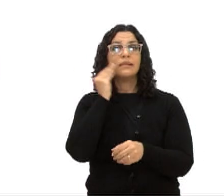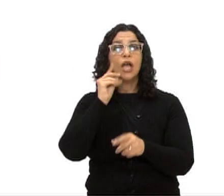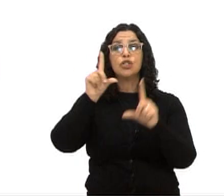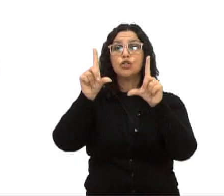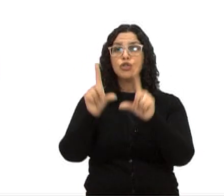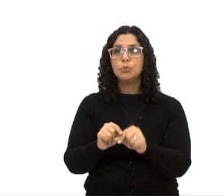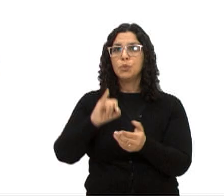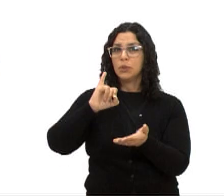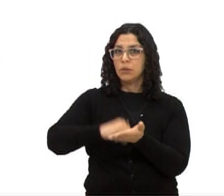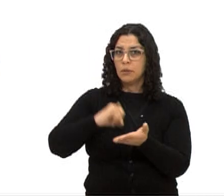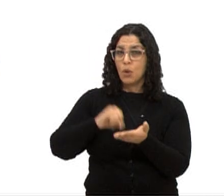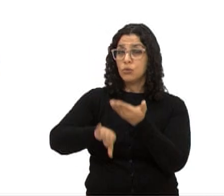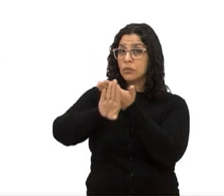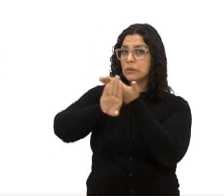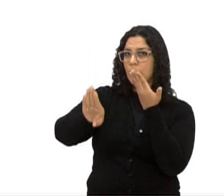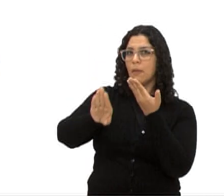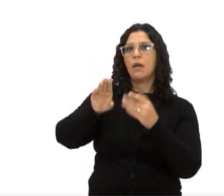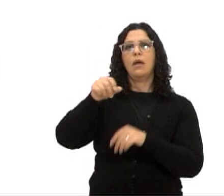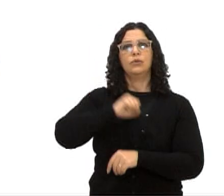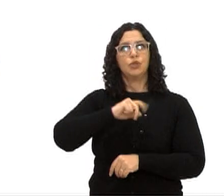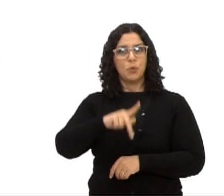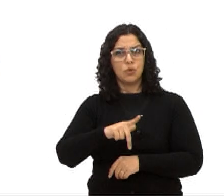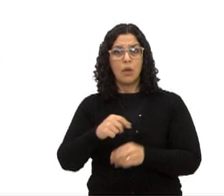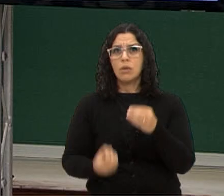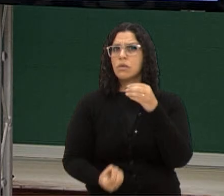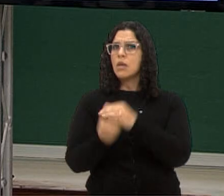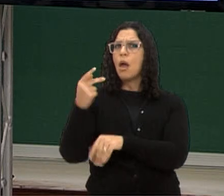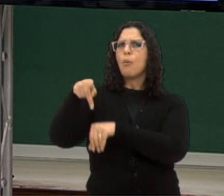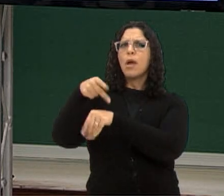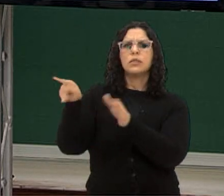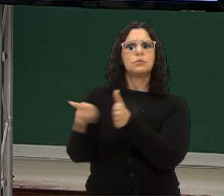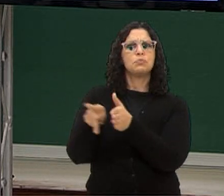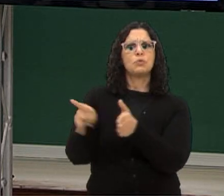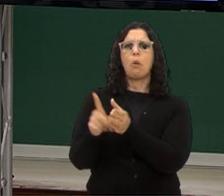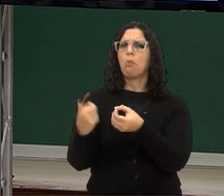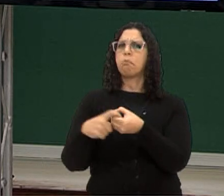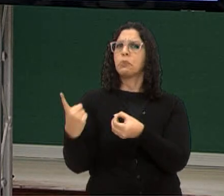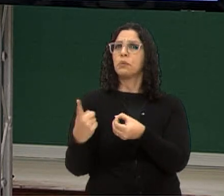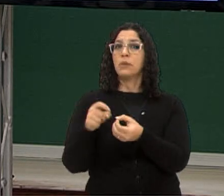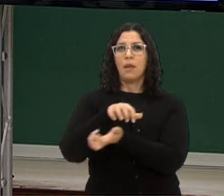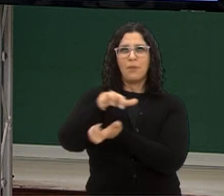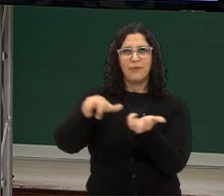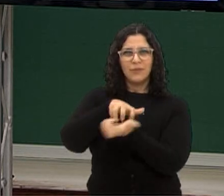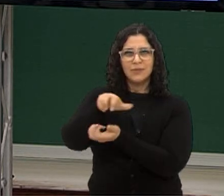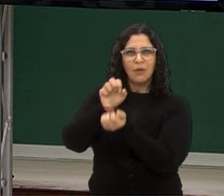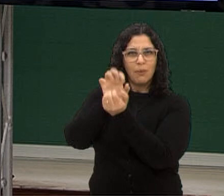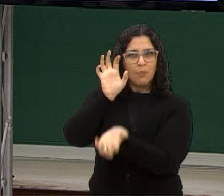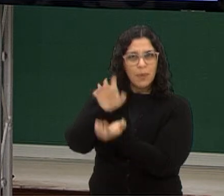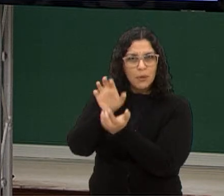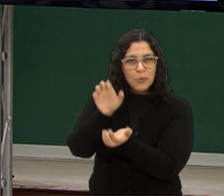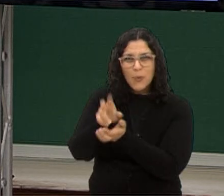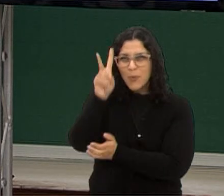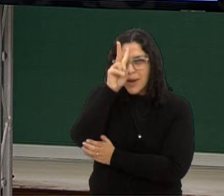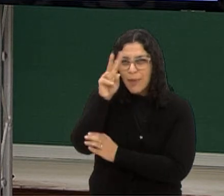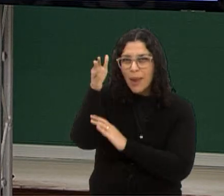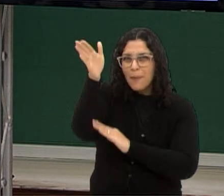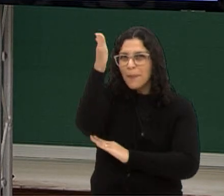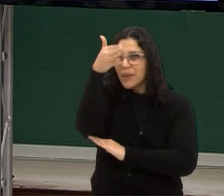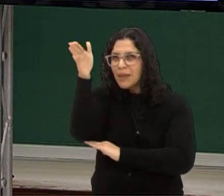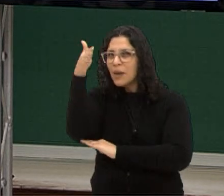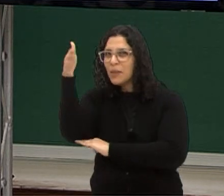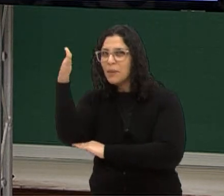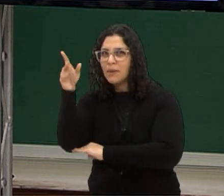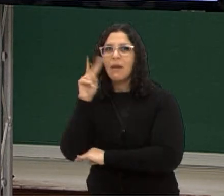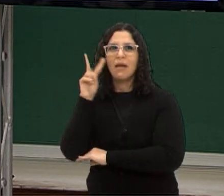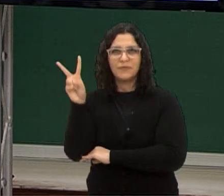separar-se de Portugal e fundar uma república. Então, lembram da Revolução Pernambucana? Lembra das bandeiras que nós